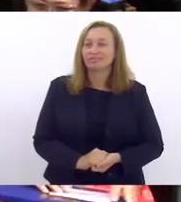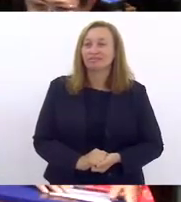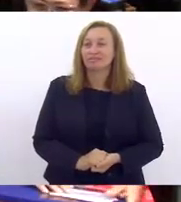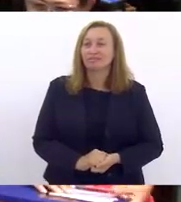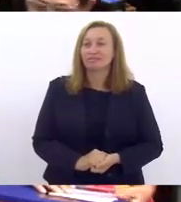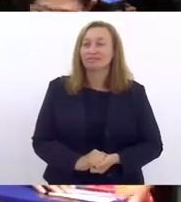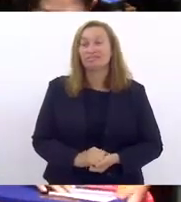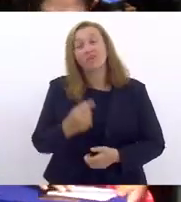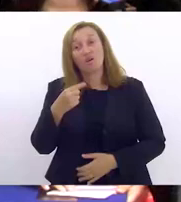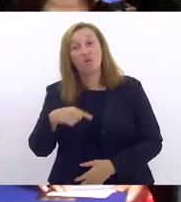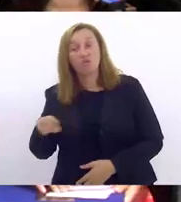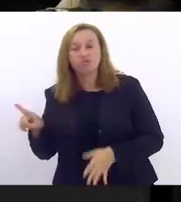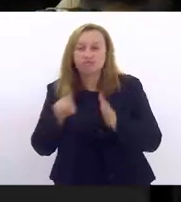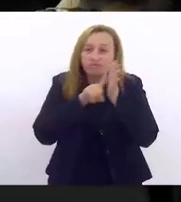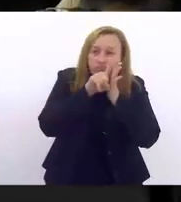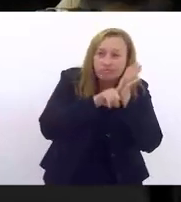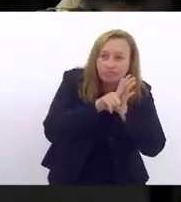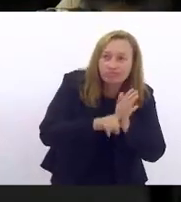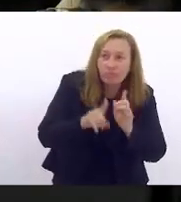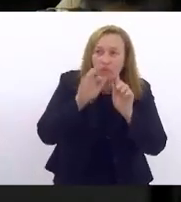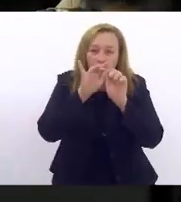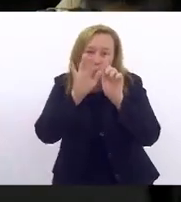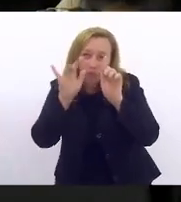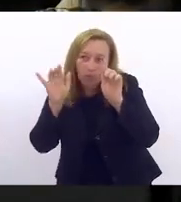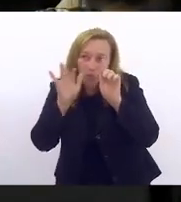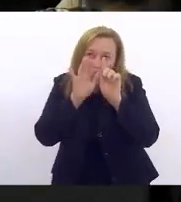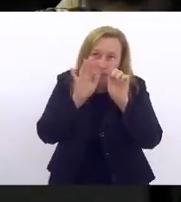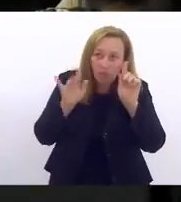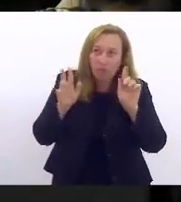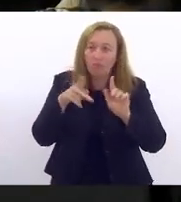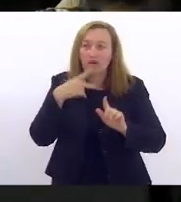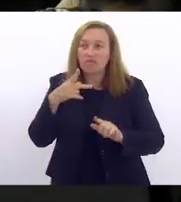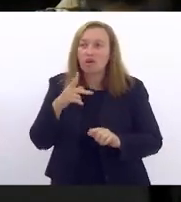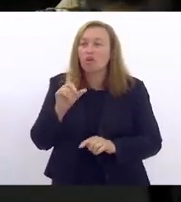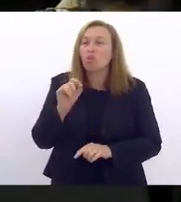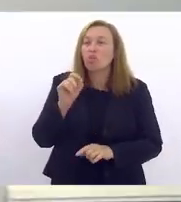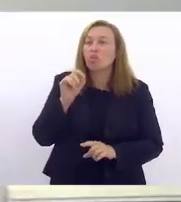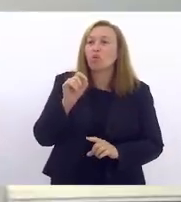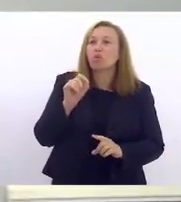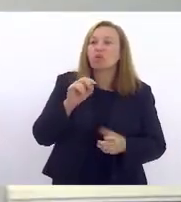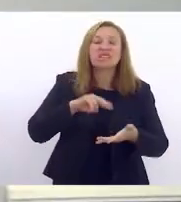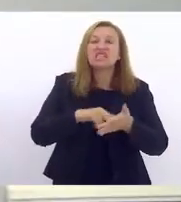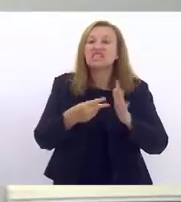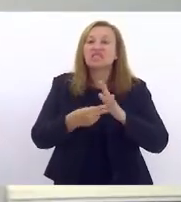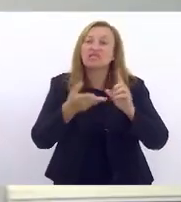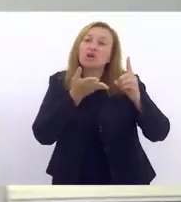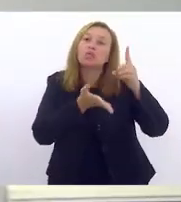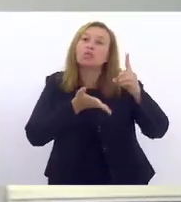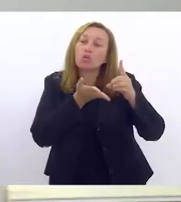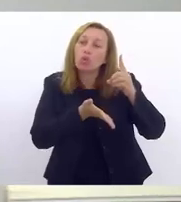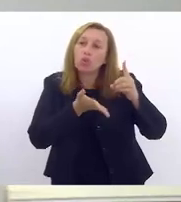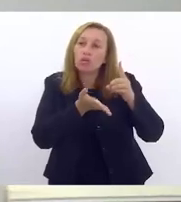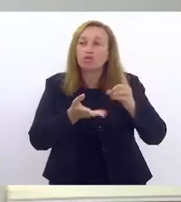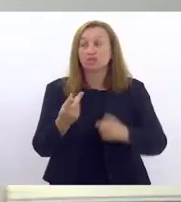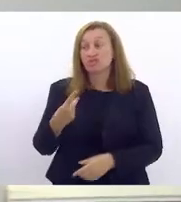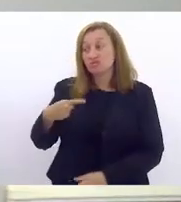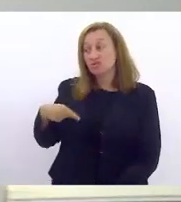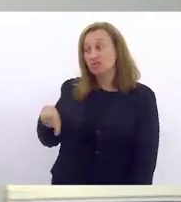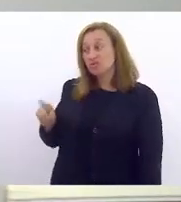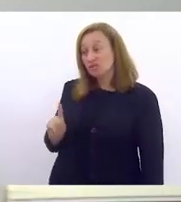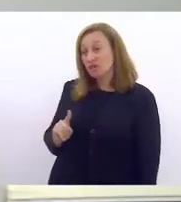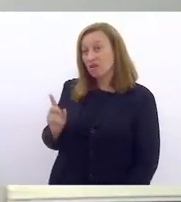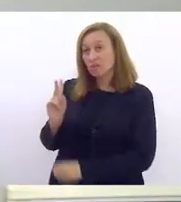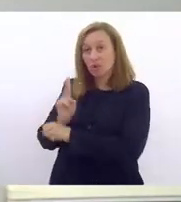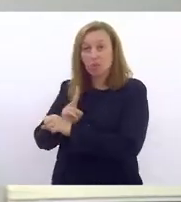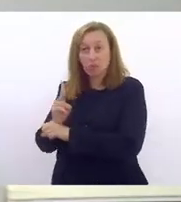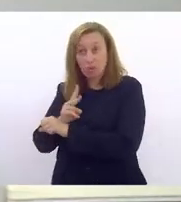Aí eu fui fazer uma pesquisa no Google, né, para dizer o que é uma doula. Né, porque quando a gente vai procurar,